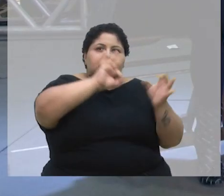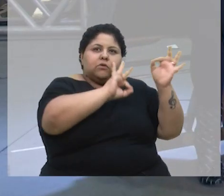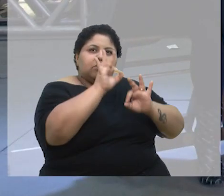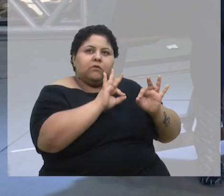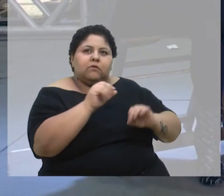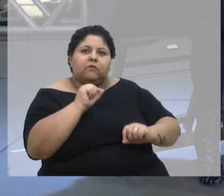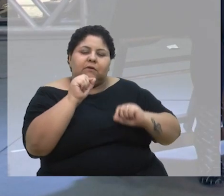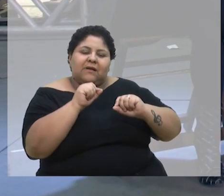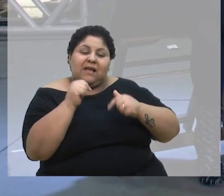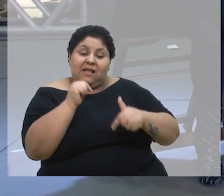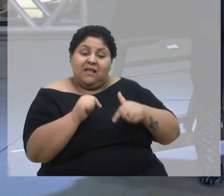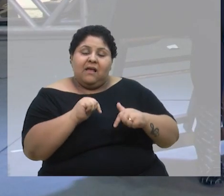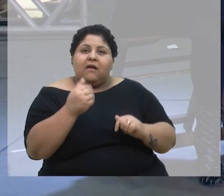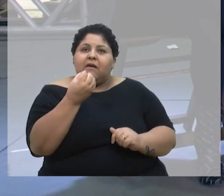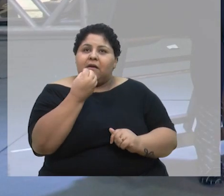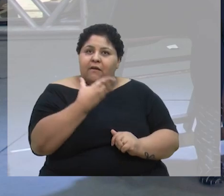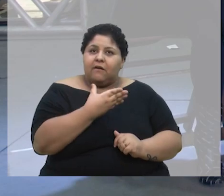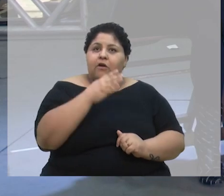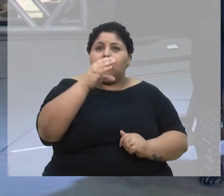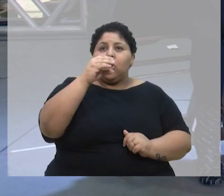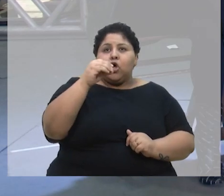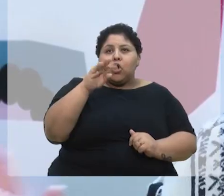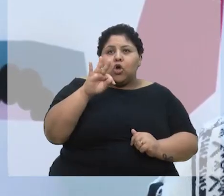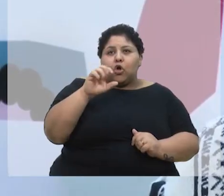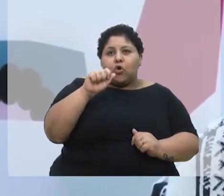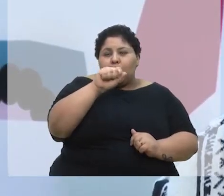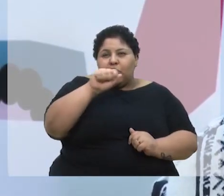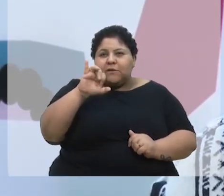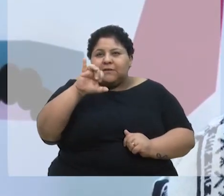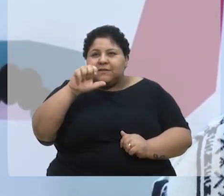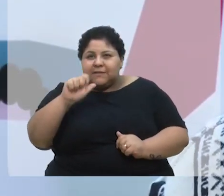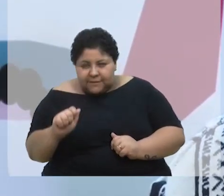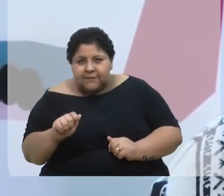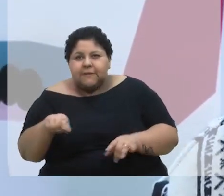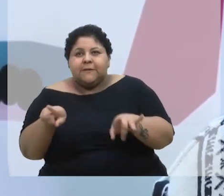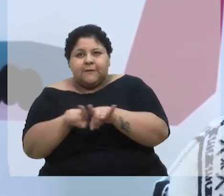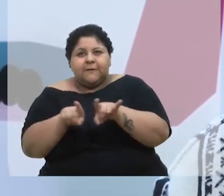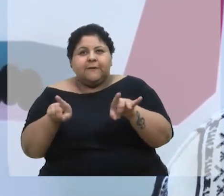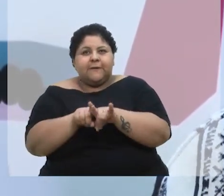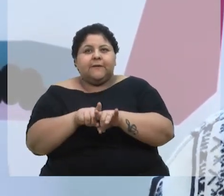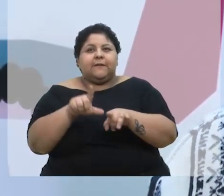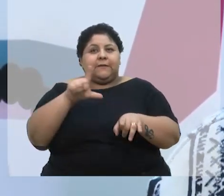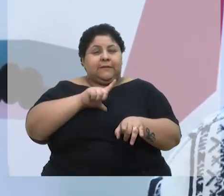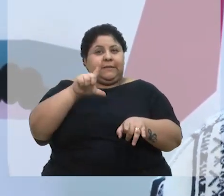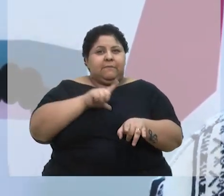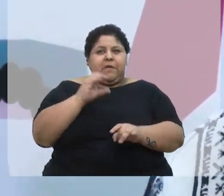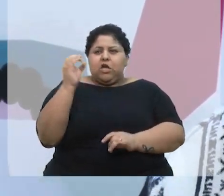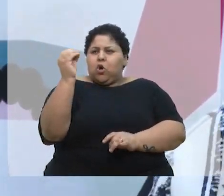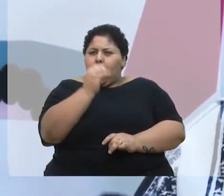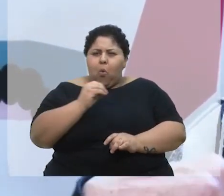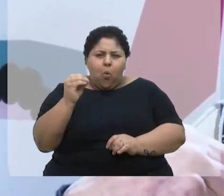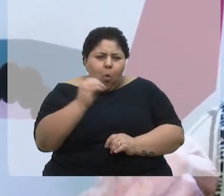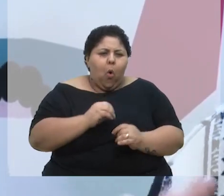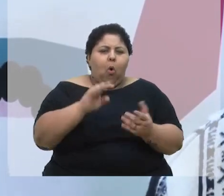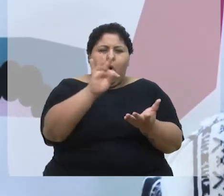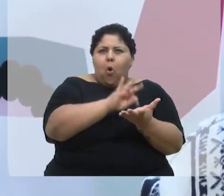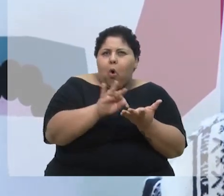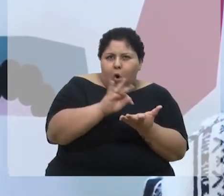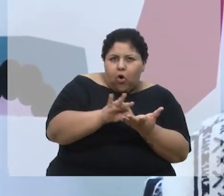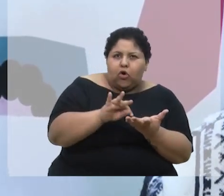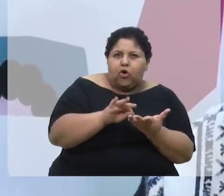Olha, eu acredito que não é exatamente por aí, porque eu sou excelente leitora eu